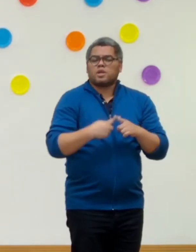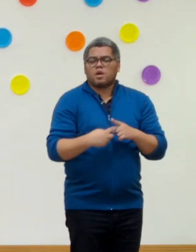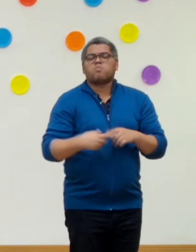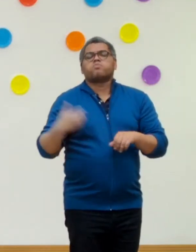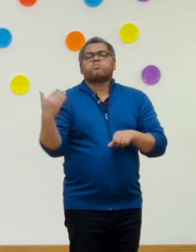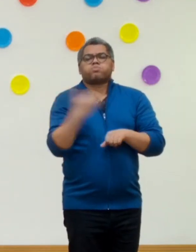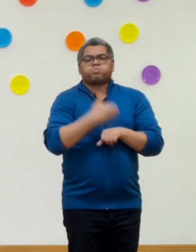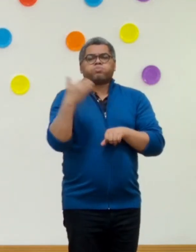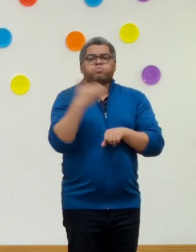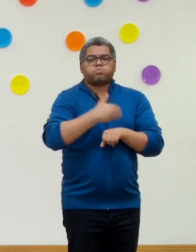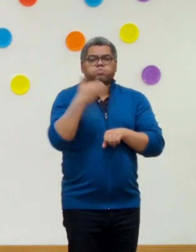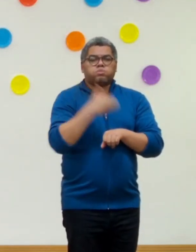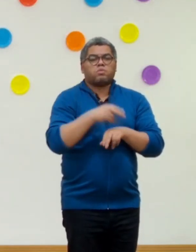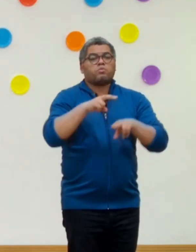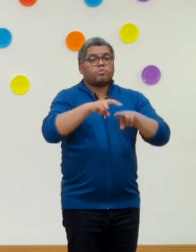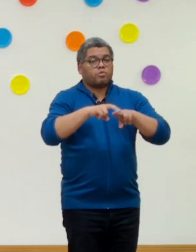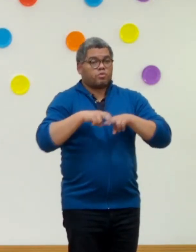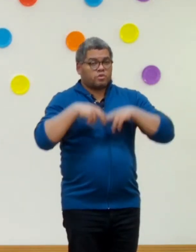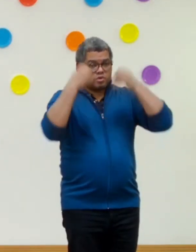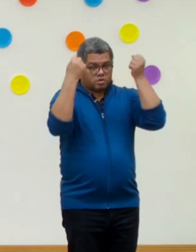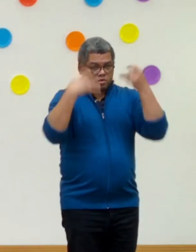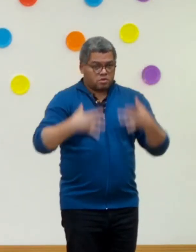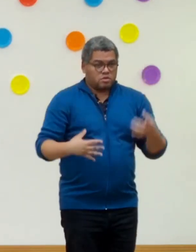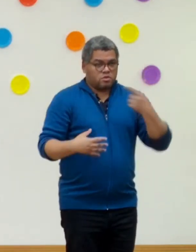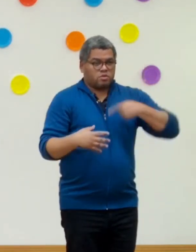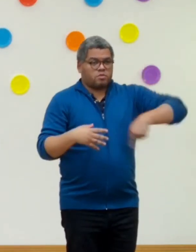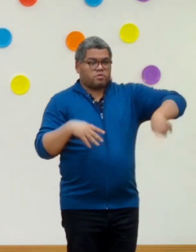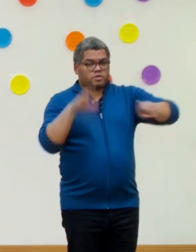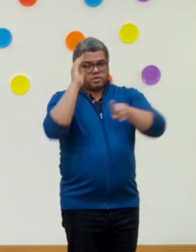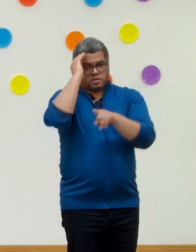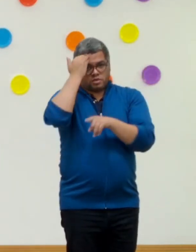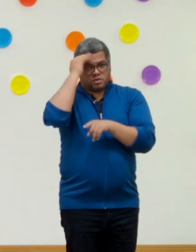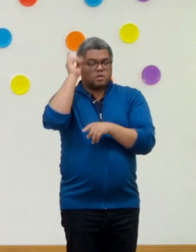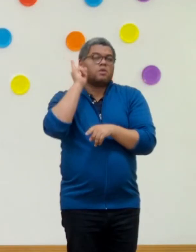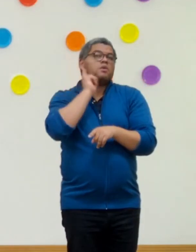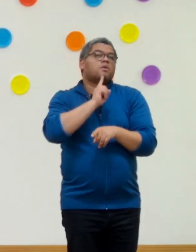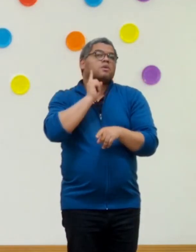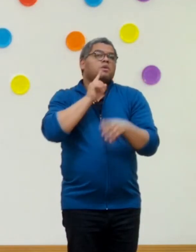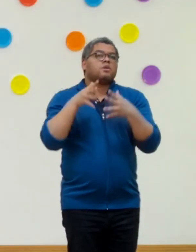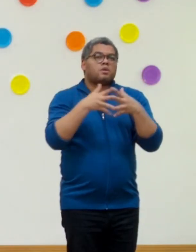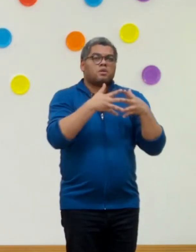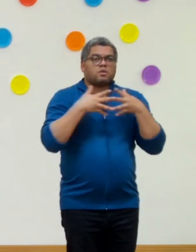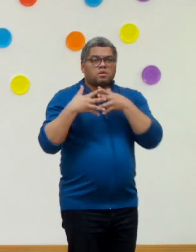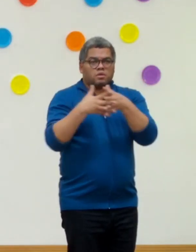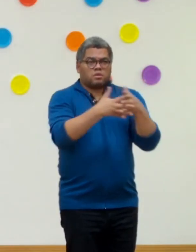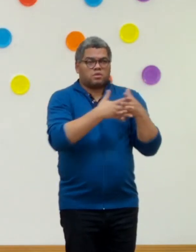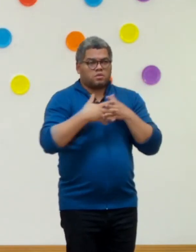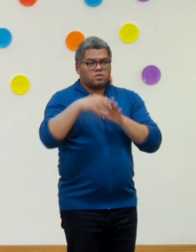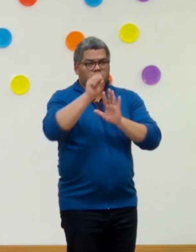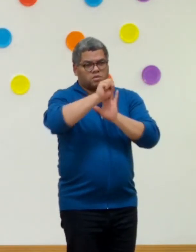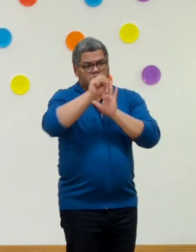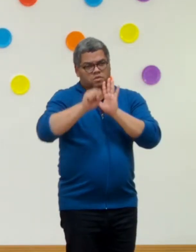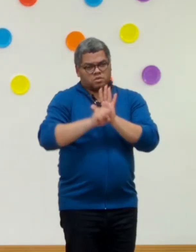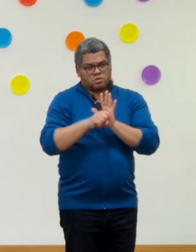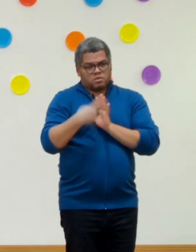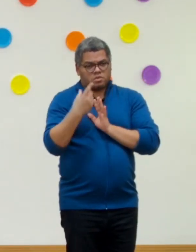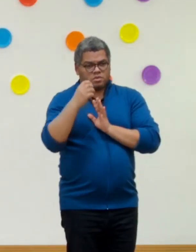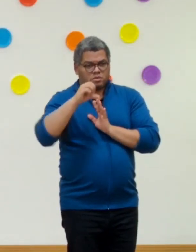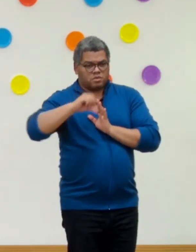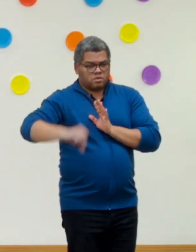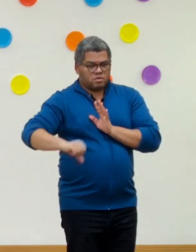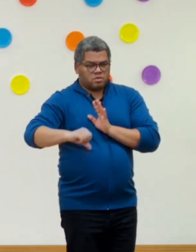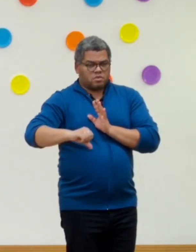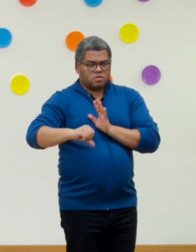Então essa foi a justificativa. Só para você ter uma ideia, nos Estados Unidos, século XIX, não sei se alguém aqui viu o filme A Letra